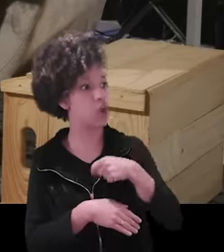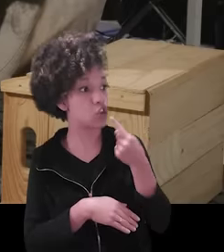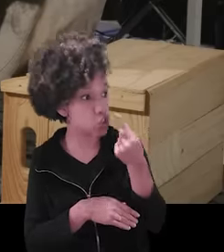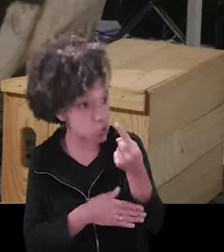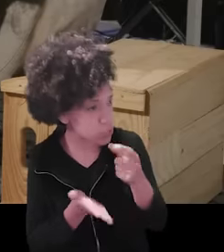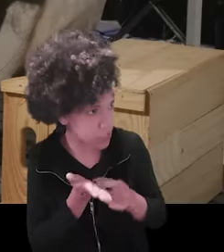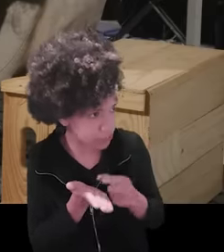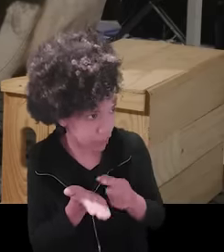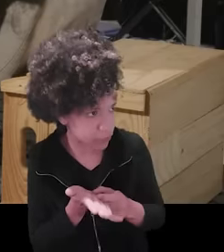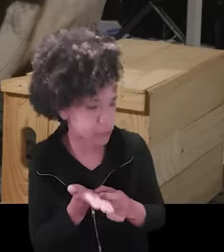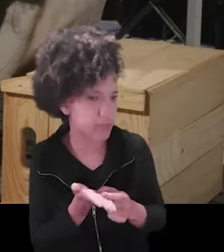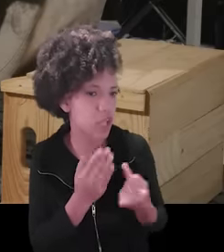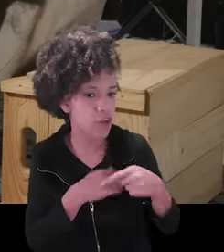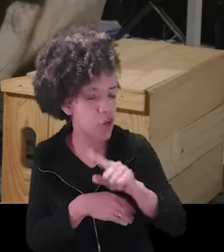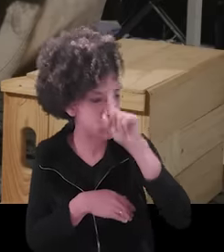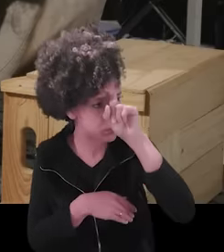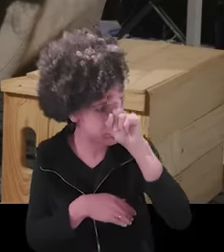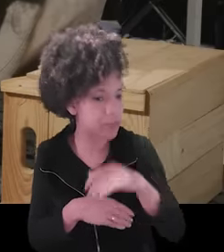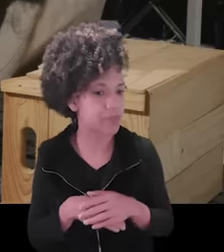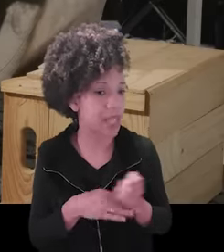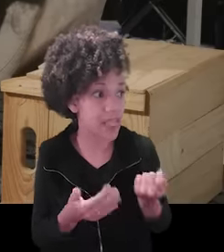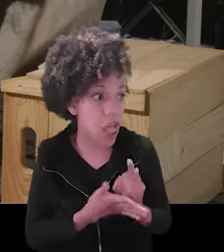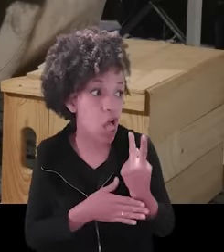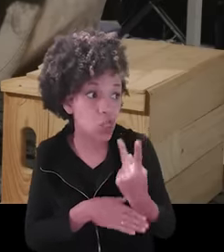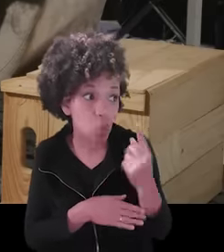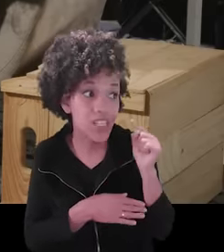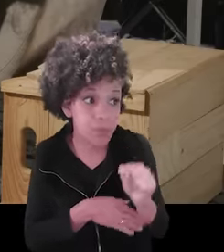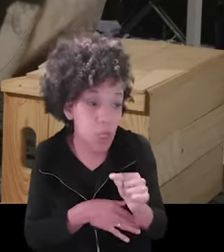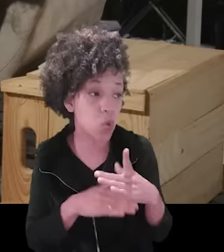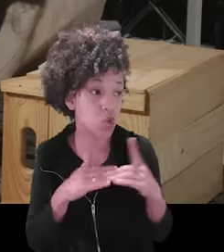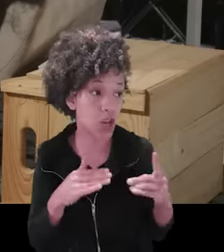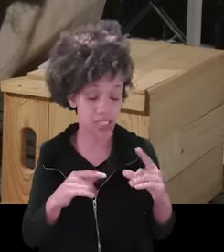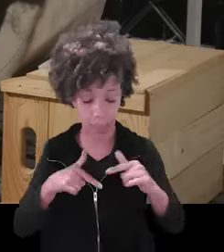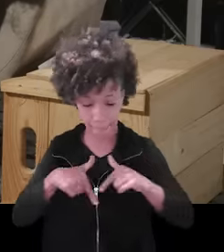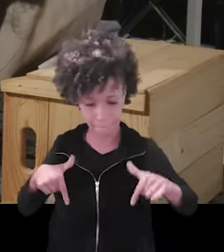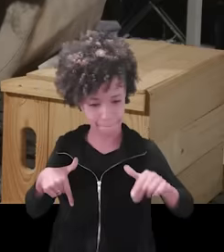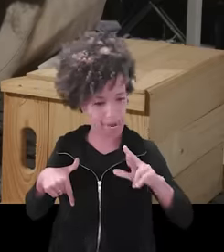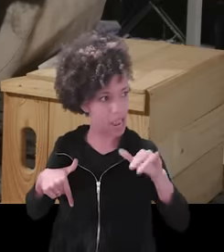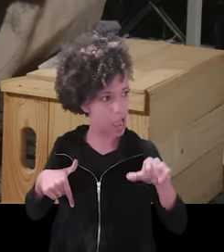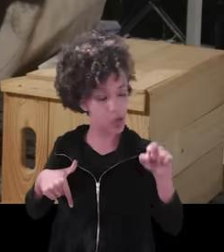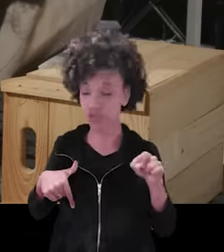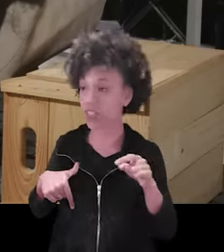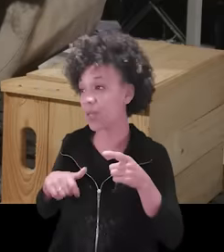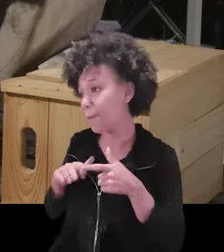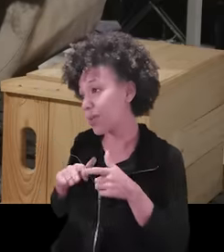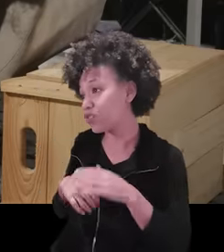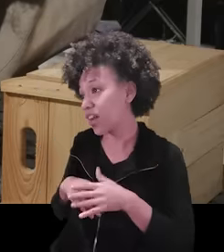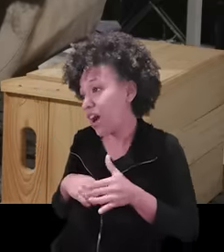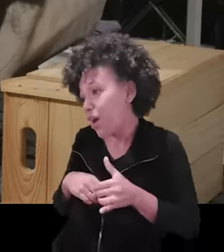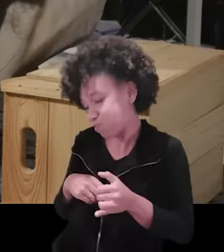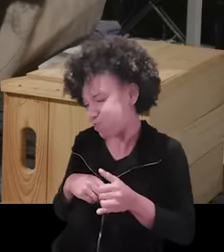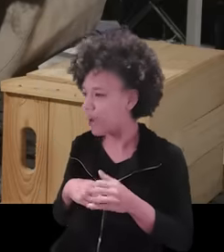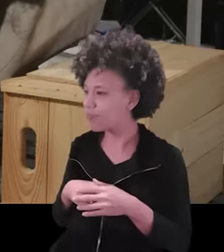moeda de um centavo a gente levou ele no hospital a gente $2000 para tirar a chapa dele e o médico assim olha